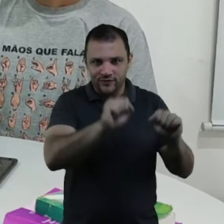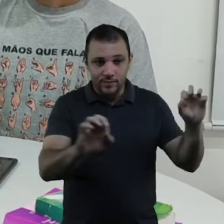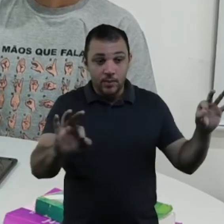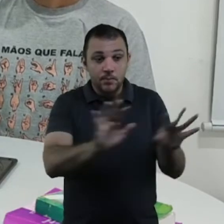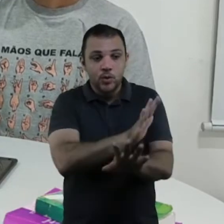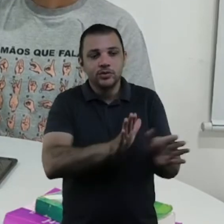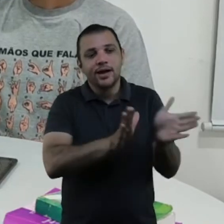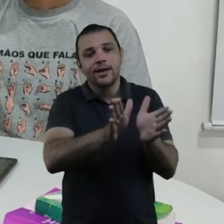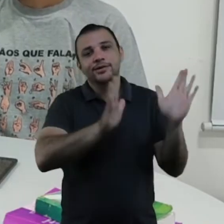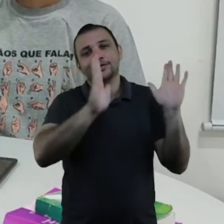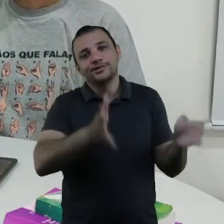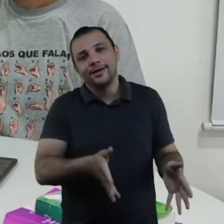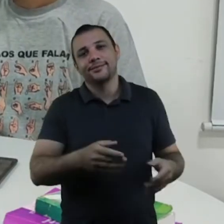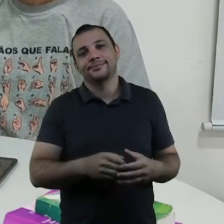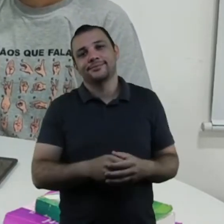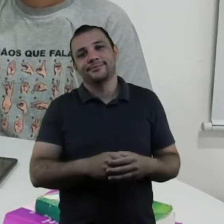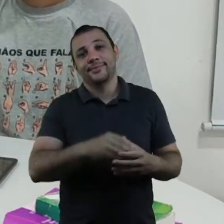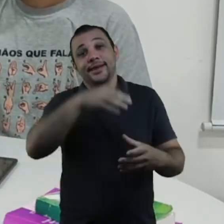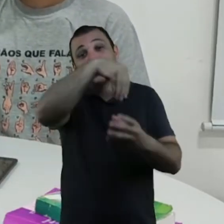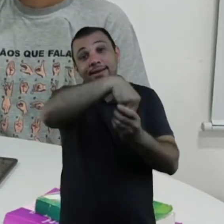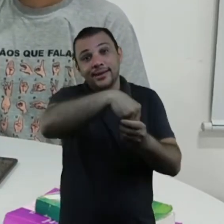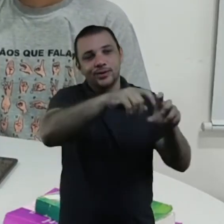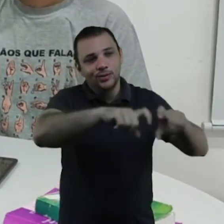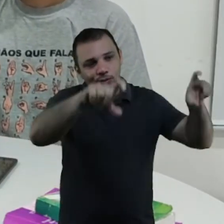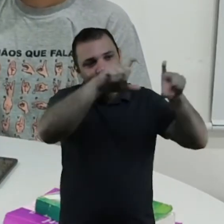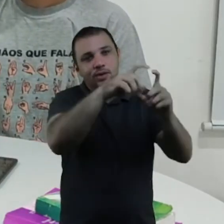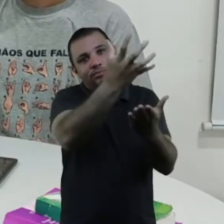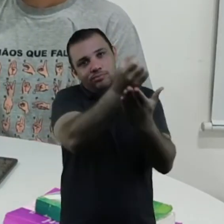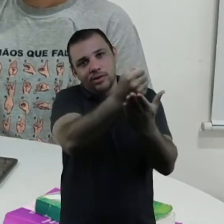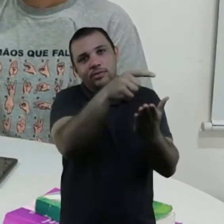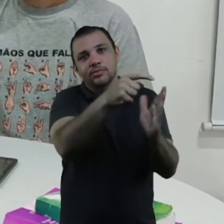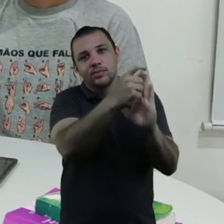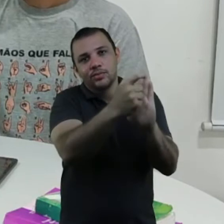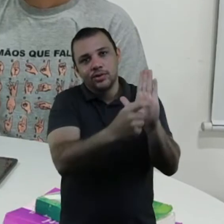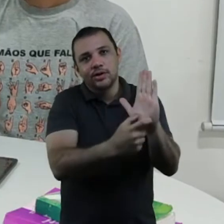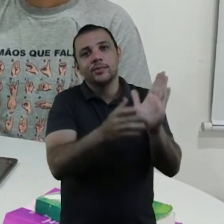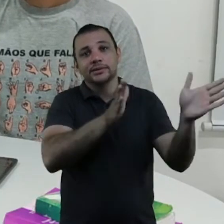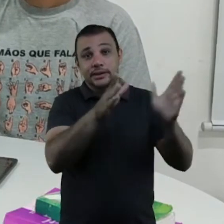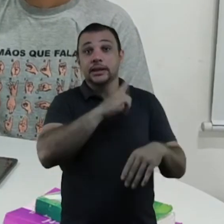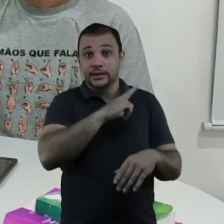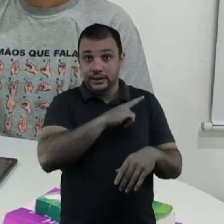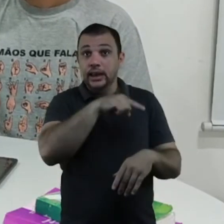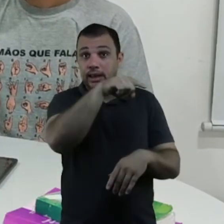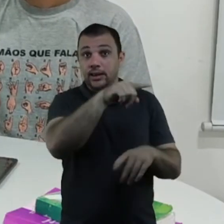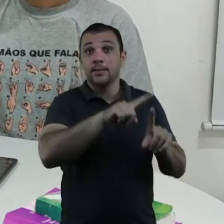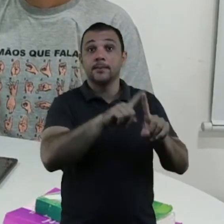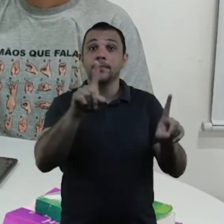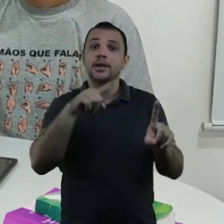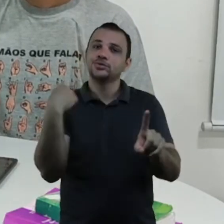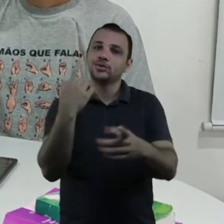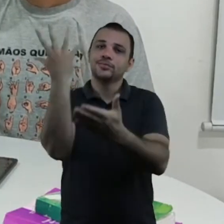do computador, já existe a guia de acessibilidade, porém, nós ainda fazemos uso do